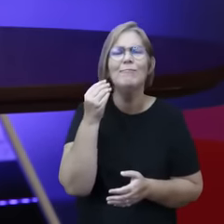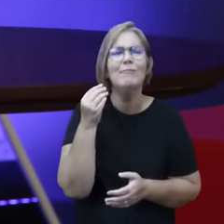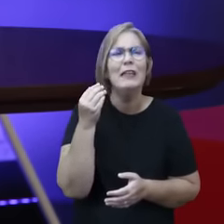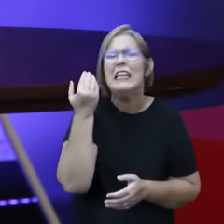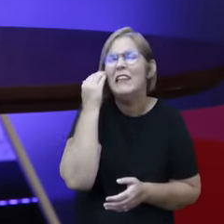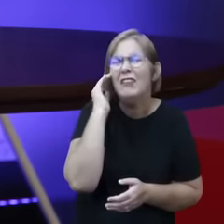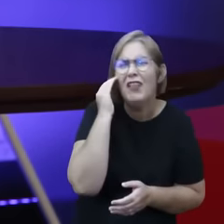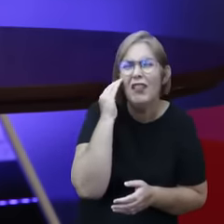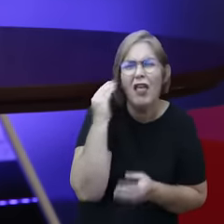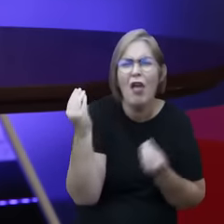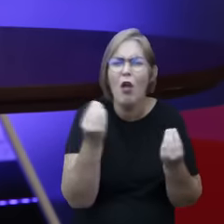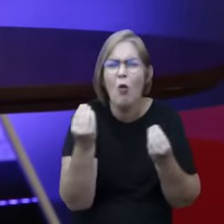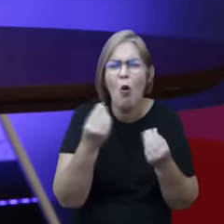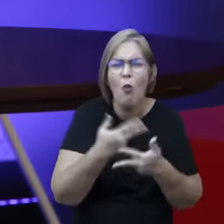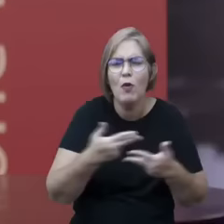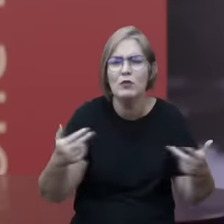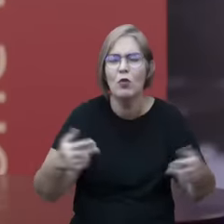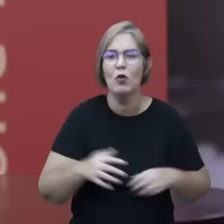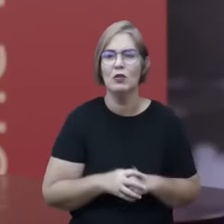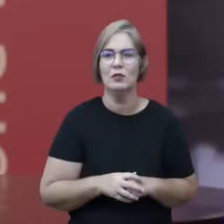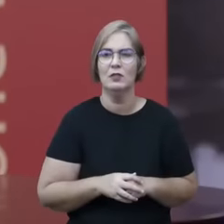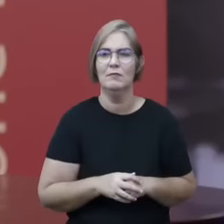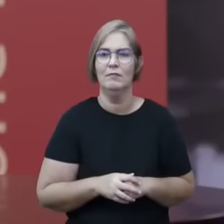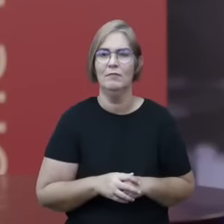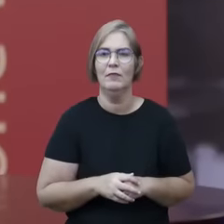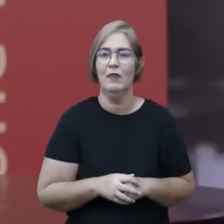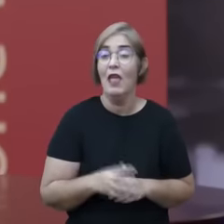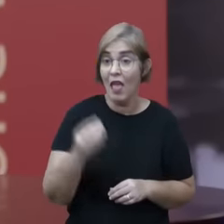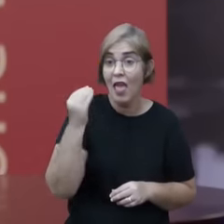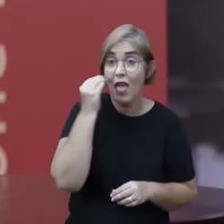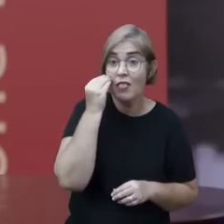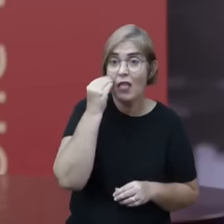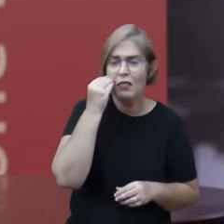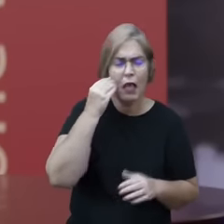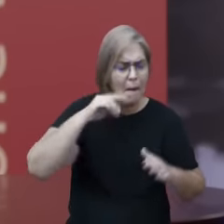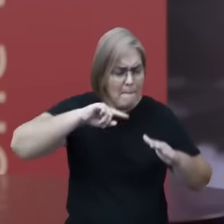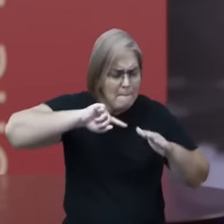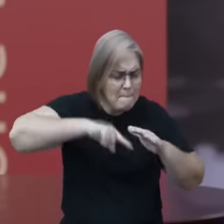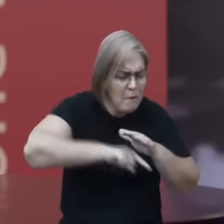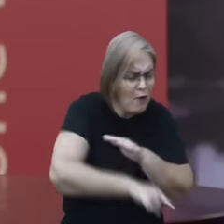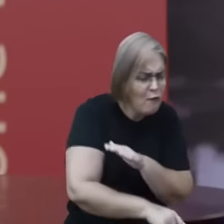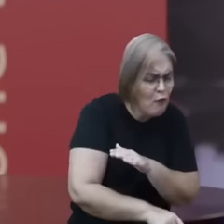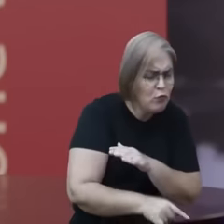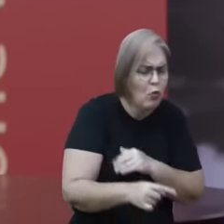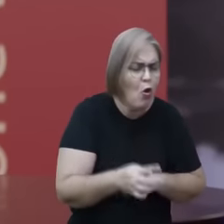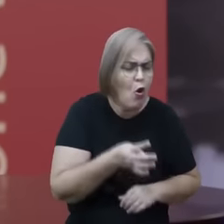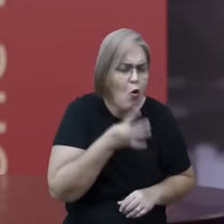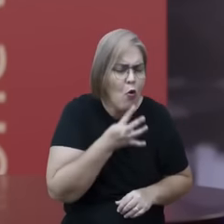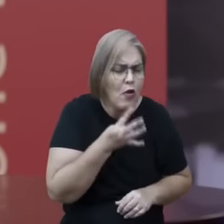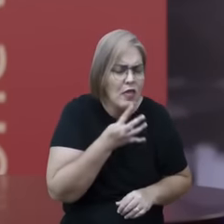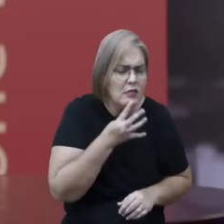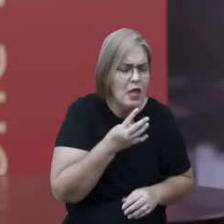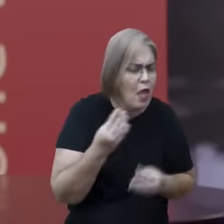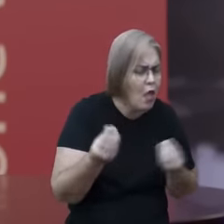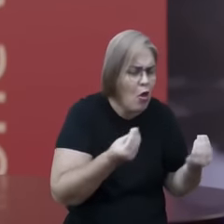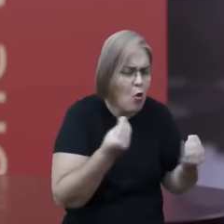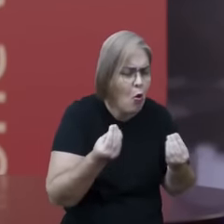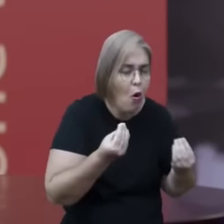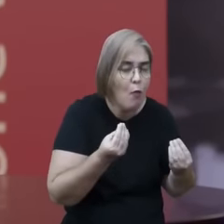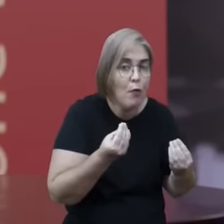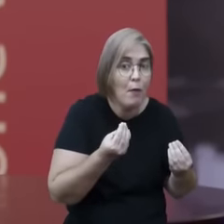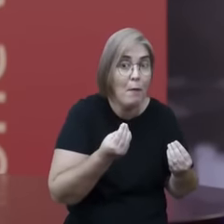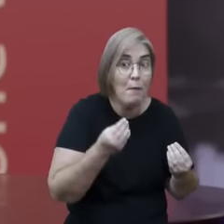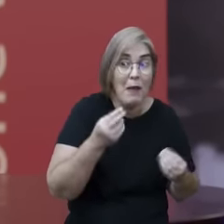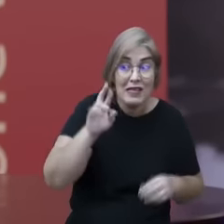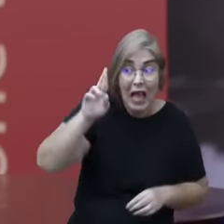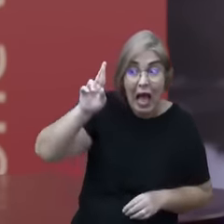tentar mergulhar justamente no no absurdo, mas sem abandonar a razão. Então,